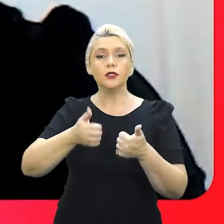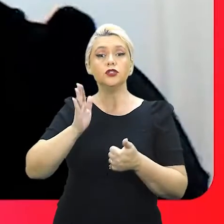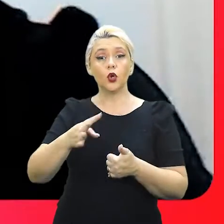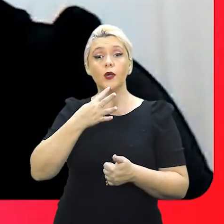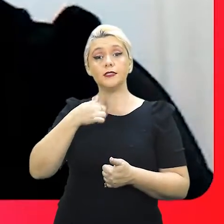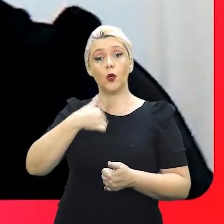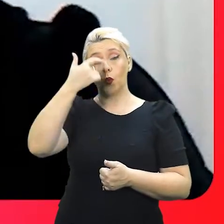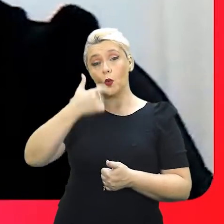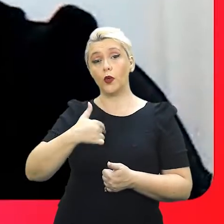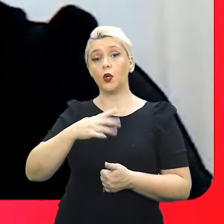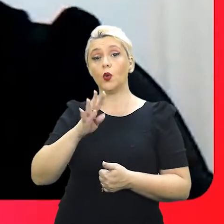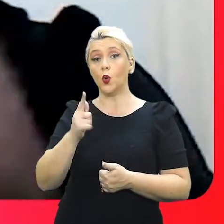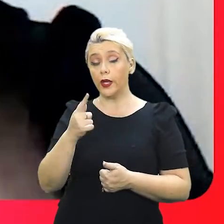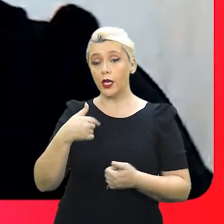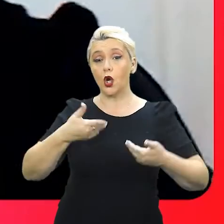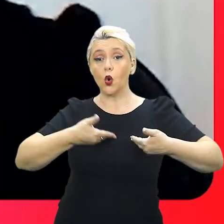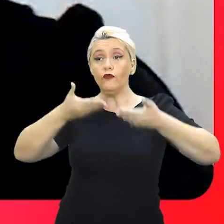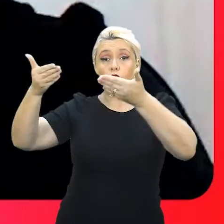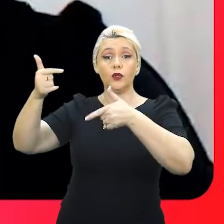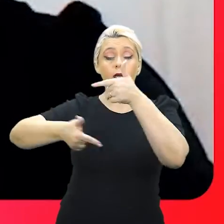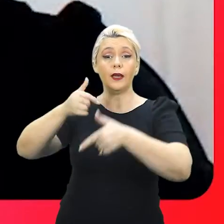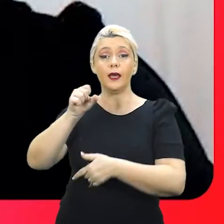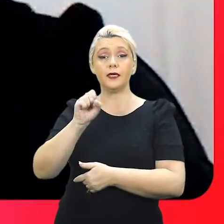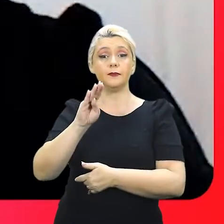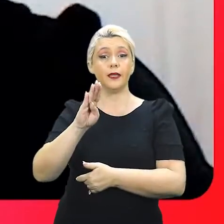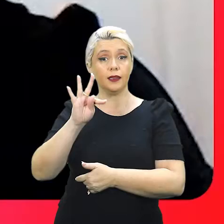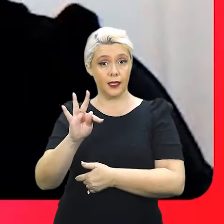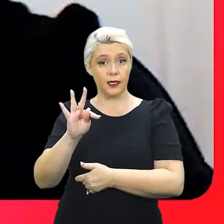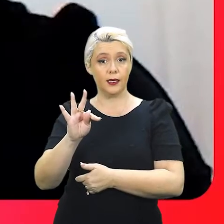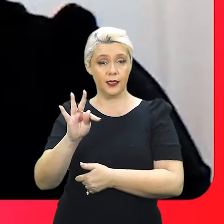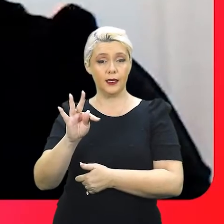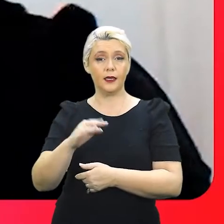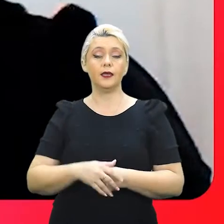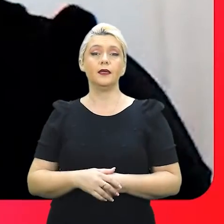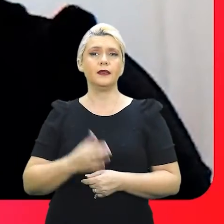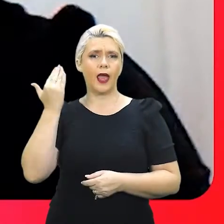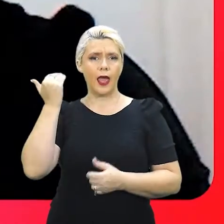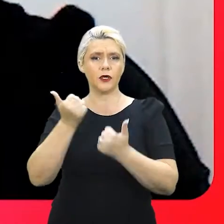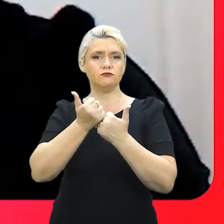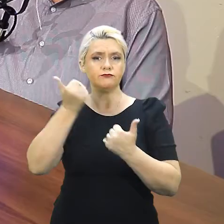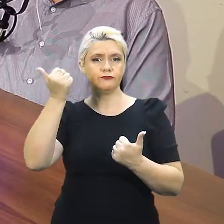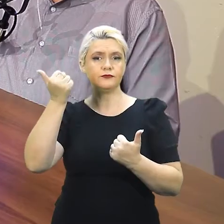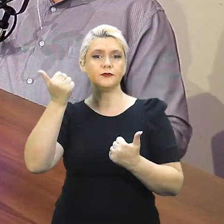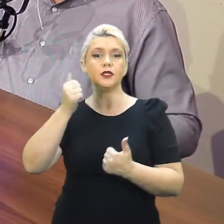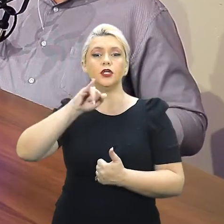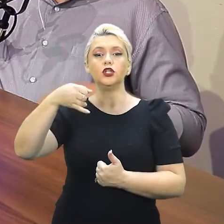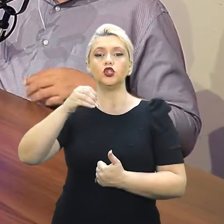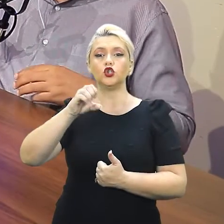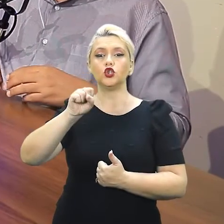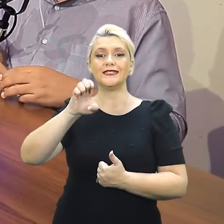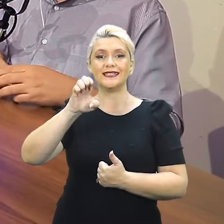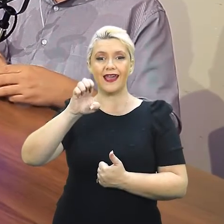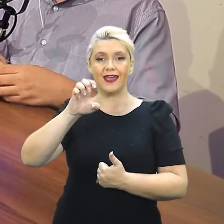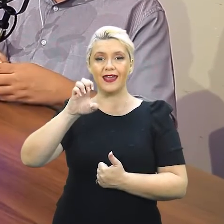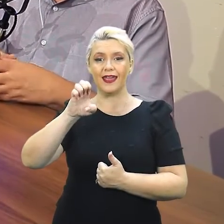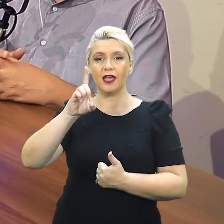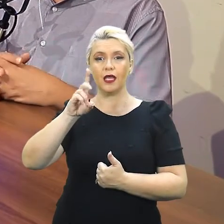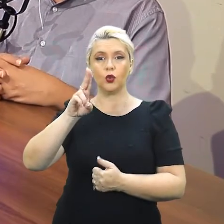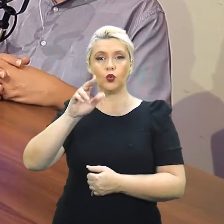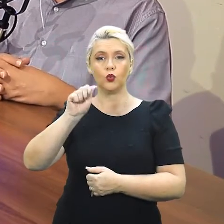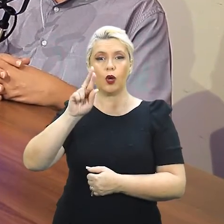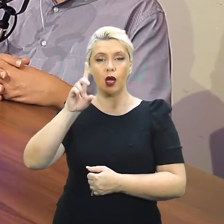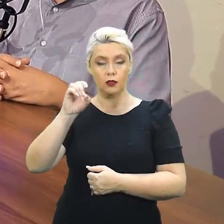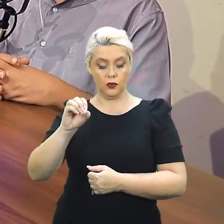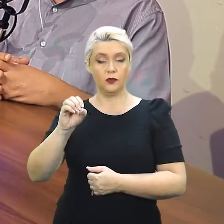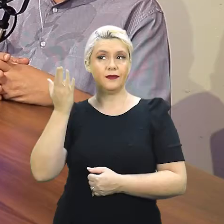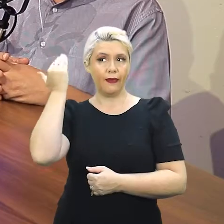Goiânia, ele que me convidou para o SBT através do vice-presidente na época, o José Eduardo Marcondes, que